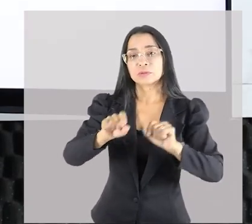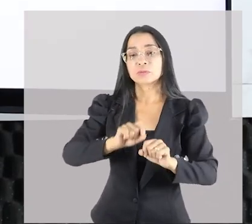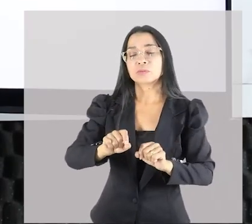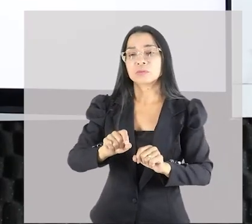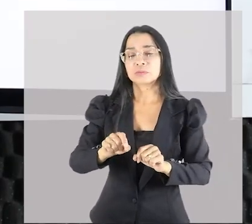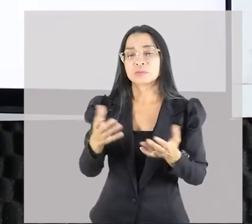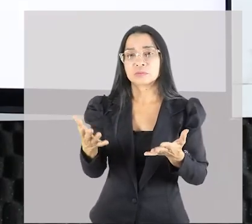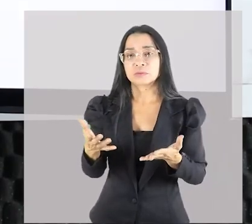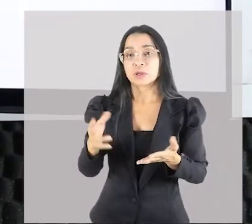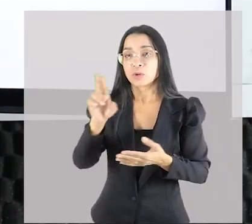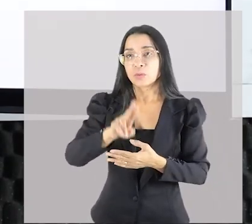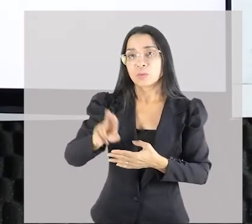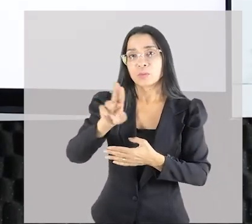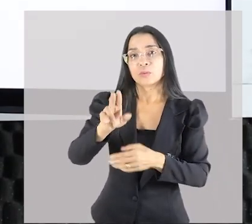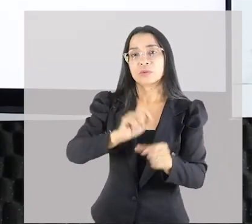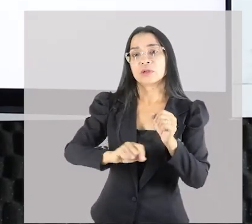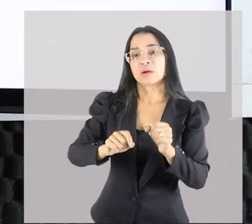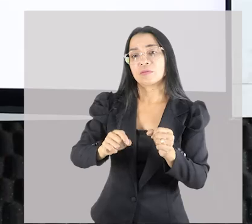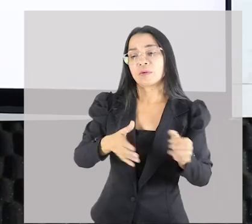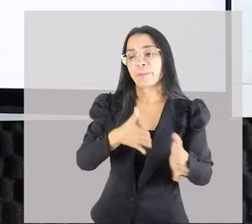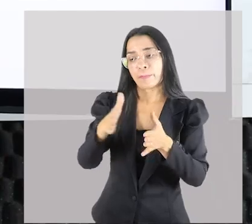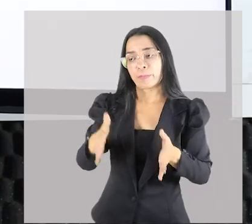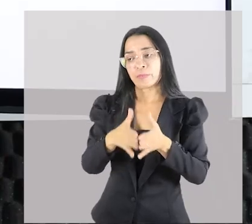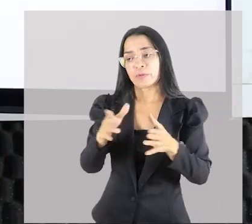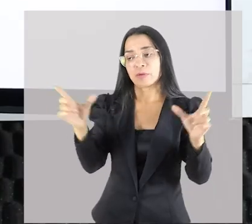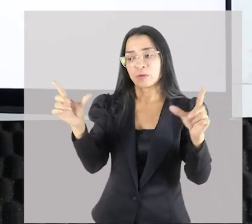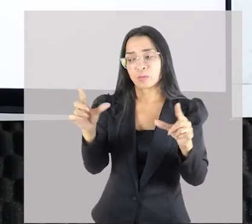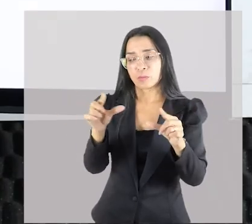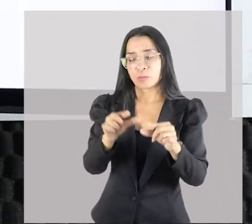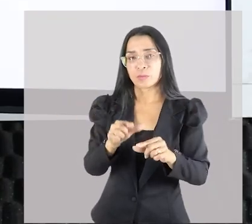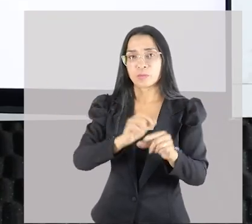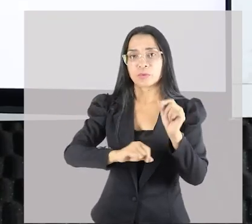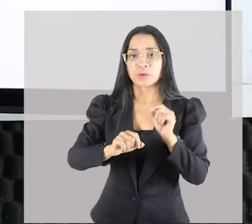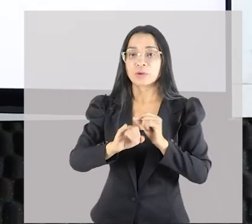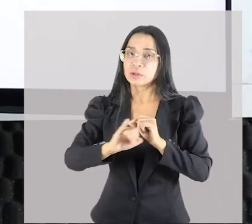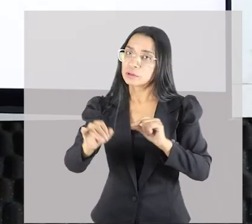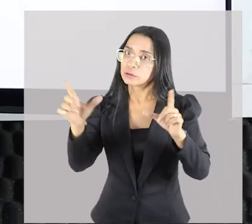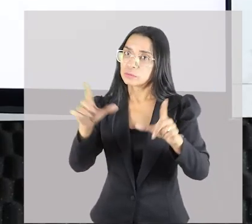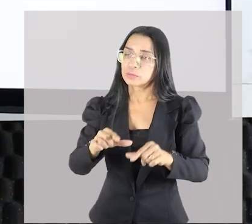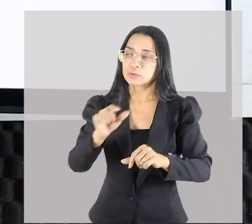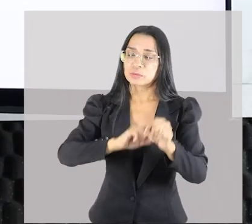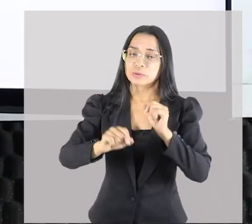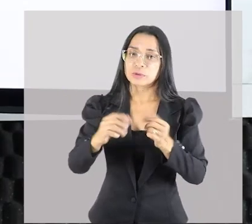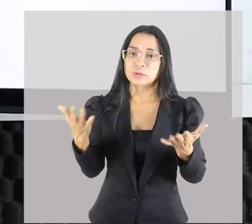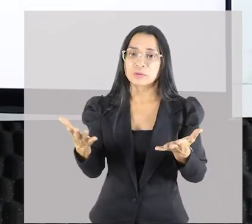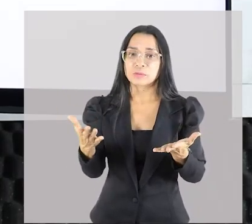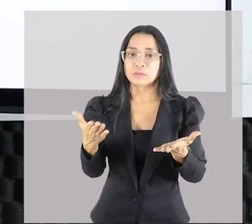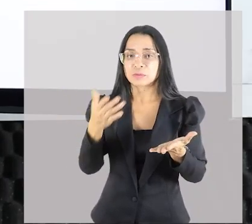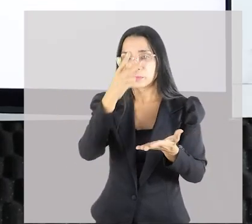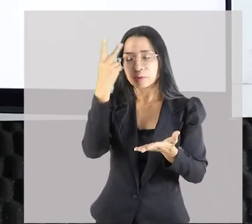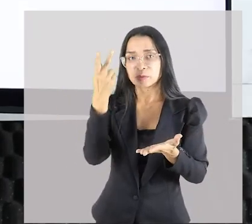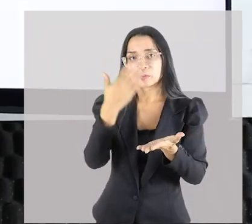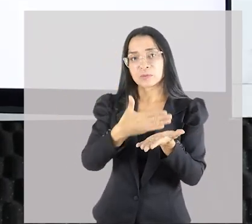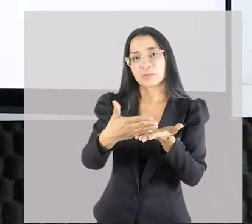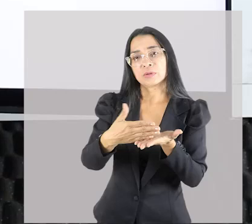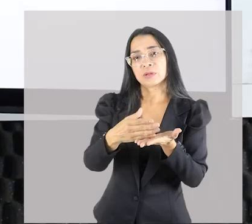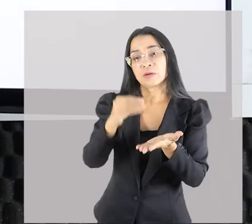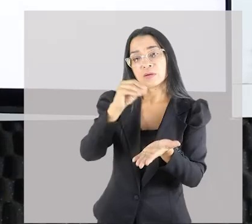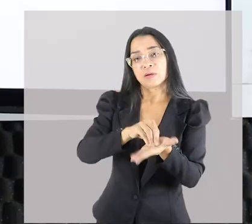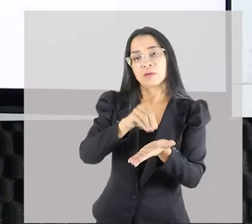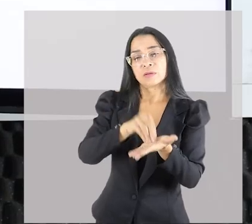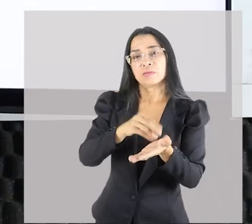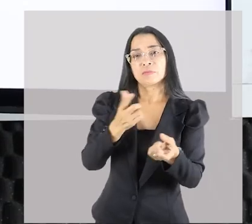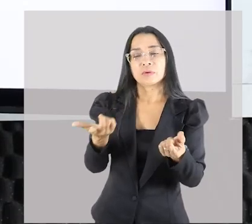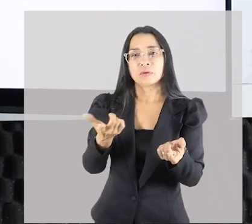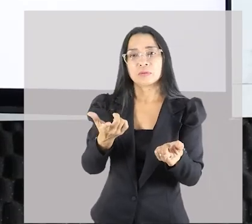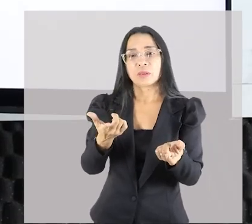quem produzia, diminuísse. Se diminuiu a produtividade, a produção, principalmente agrícola, as pessoas começavam a ter escassez. E